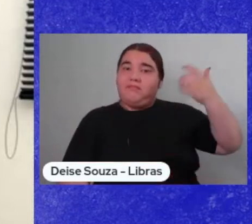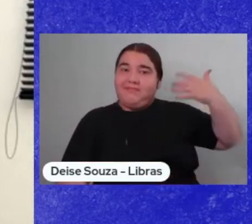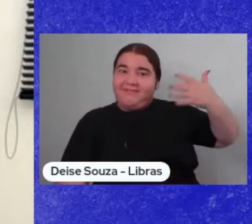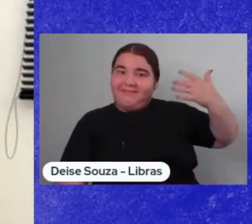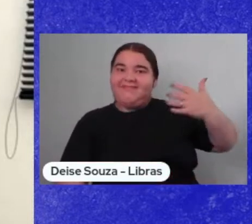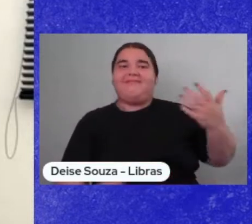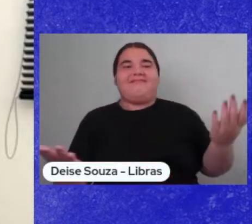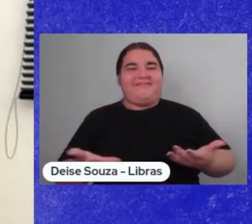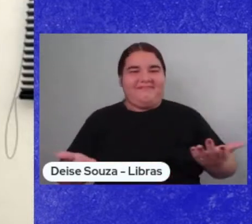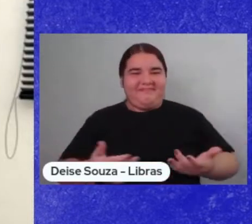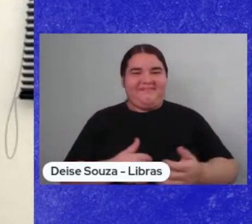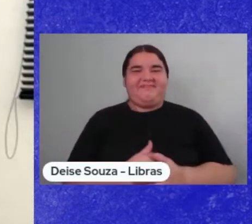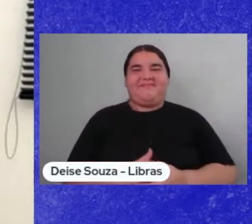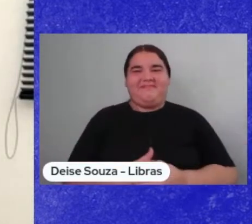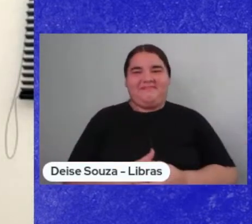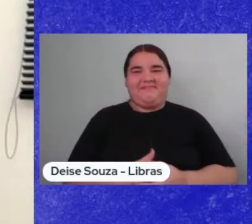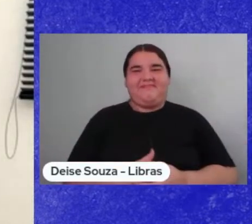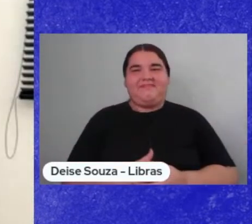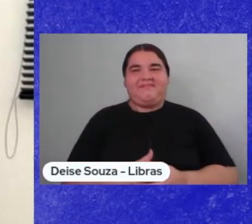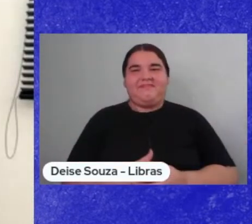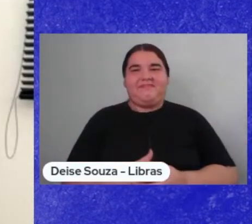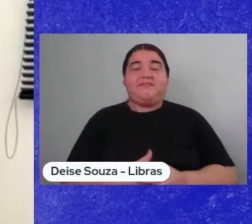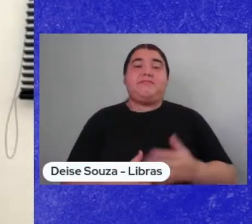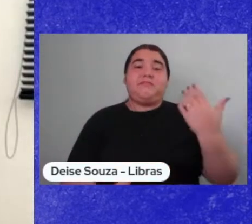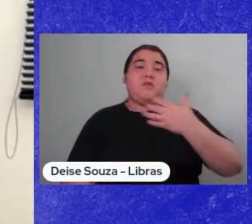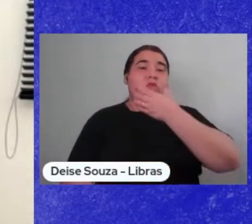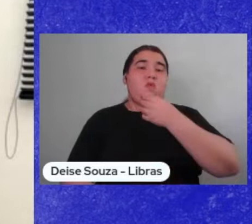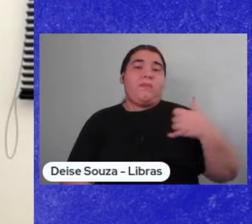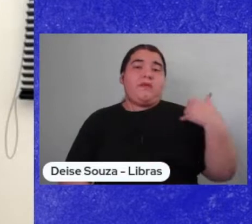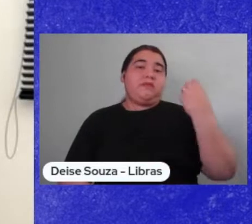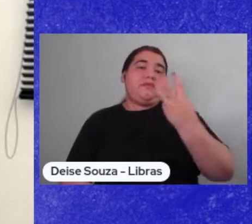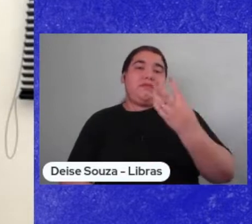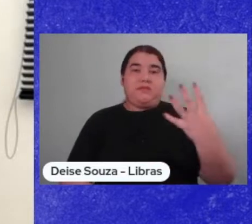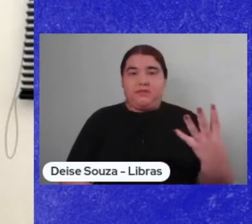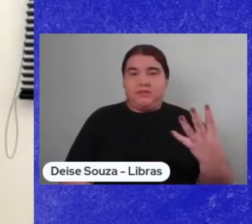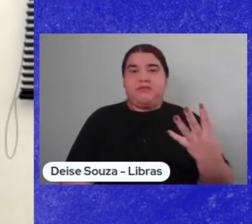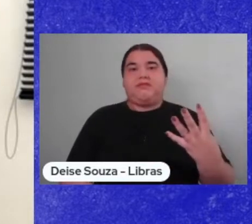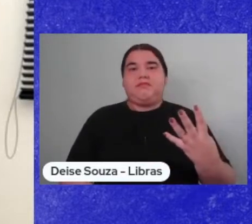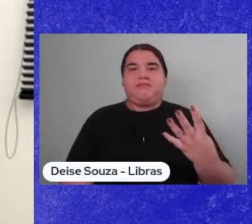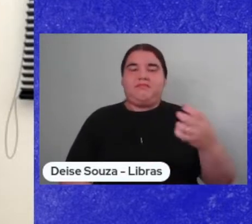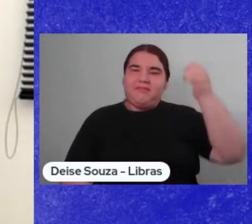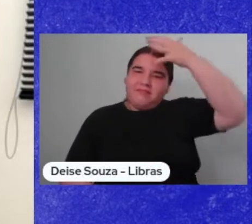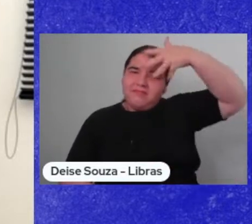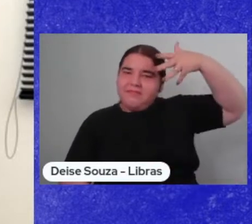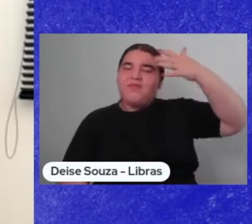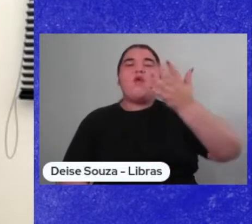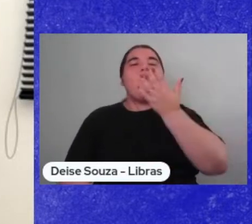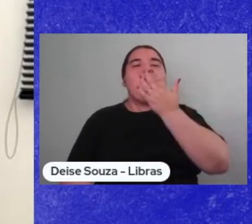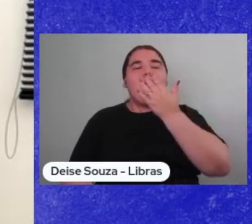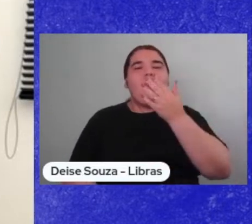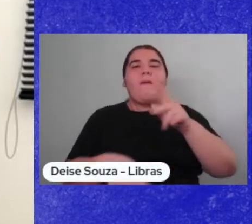autodescrição, eu sou um homem, tenho 34 anos, cabelo preto, a